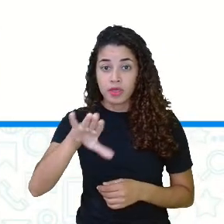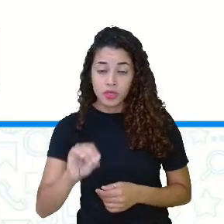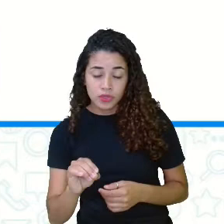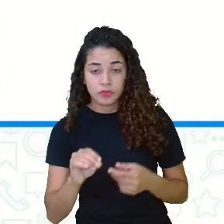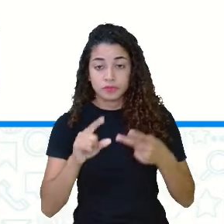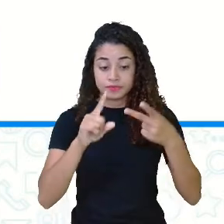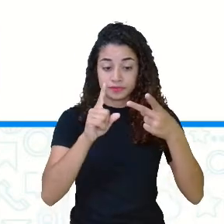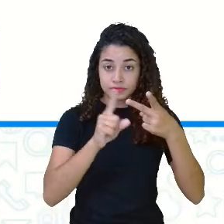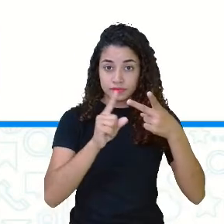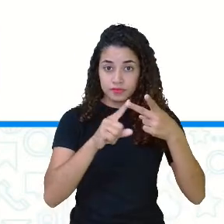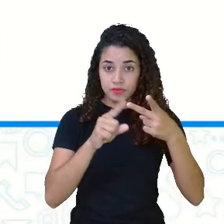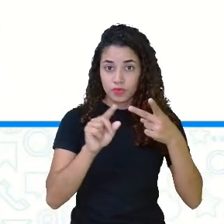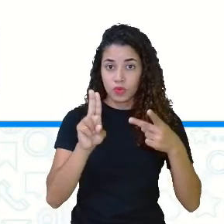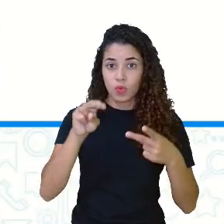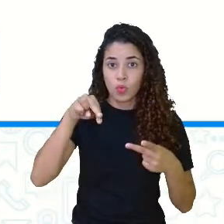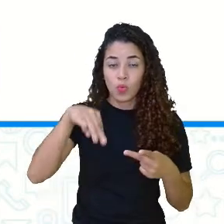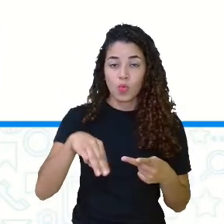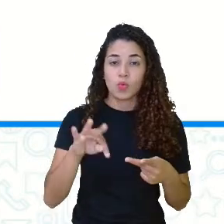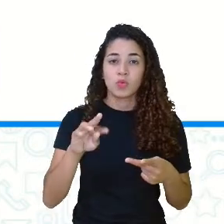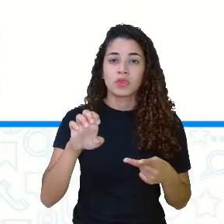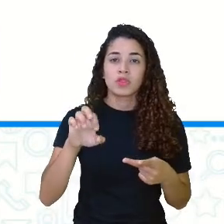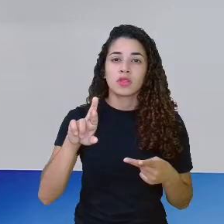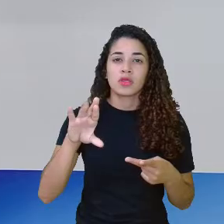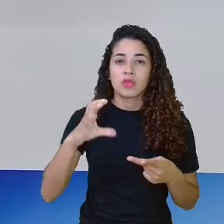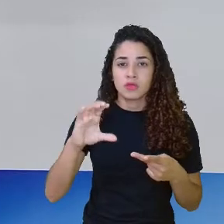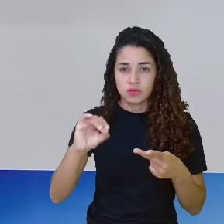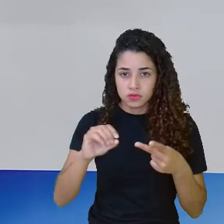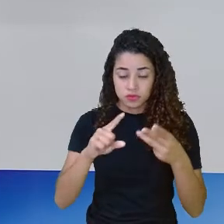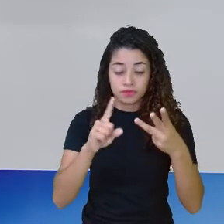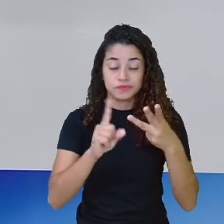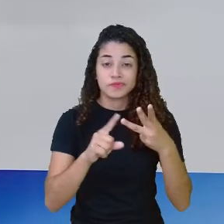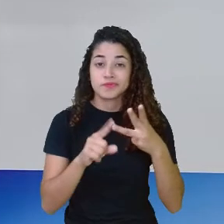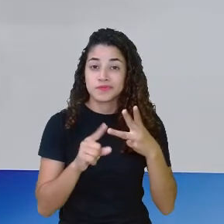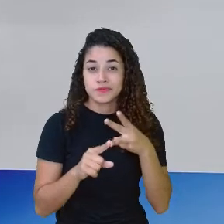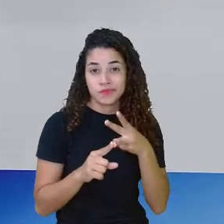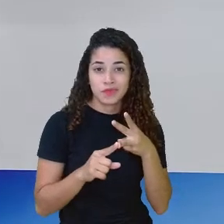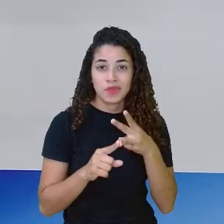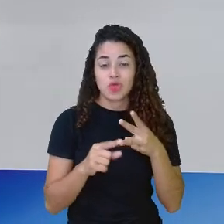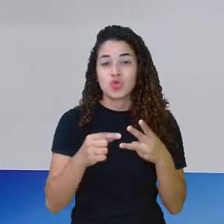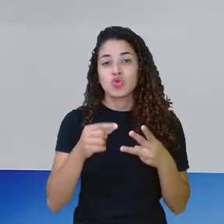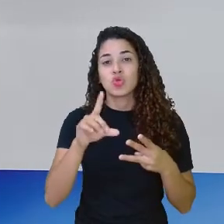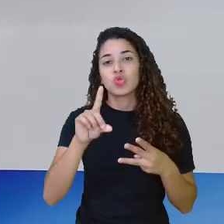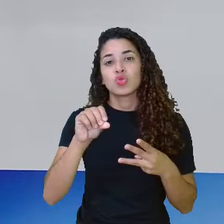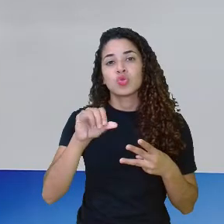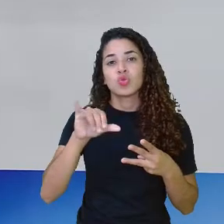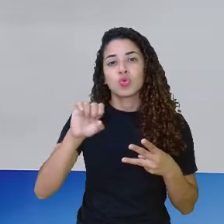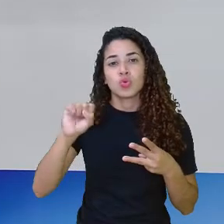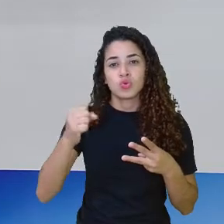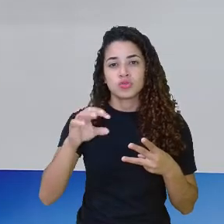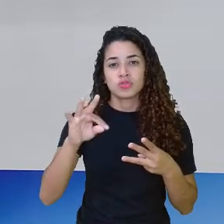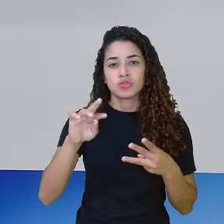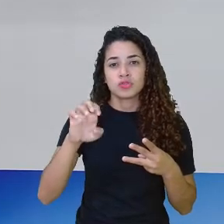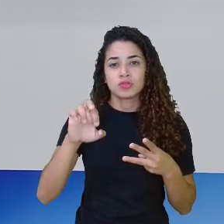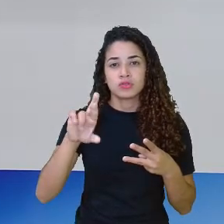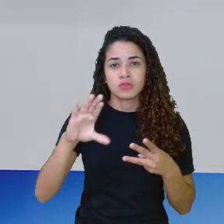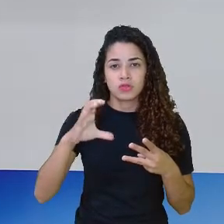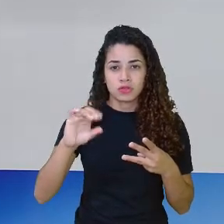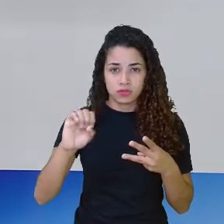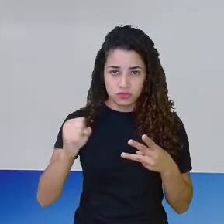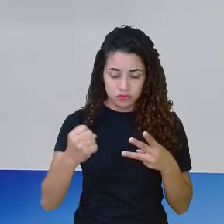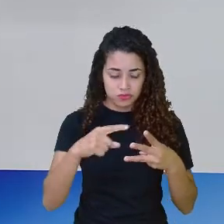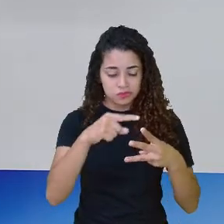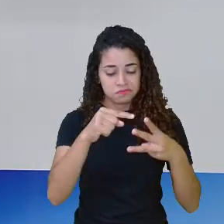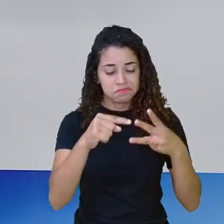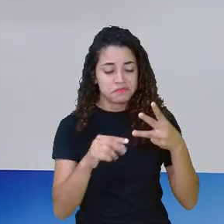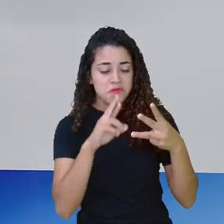é 1/3? Ou a resposta 3, que é 2/3? Qual é a